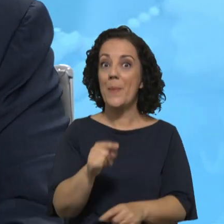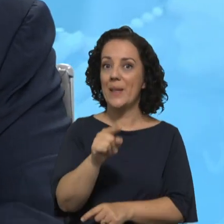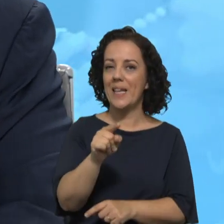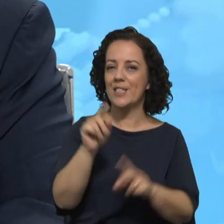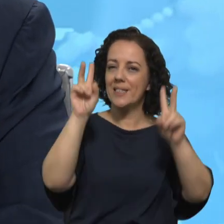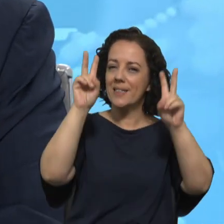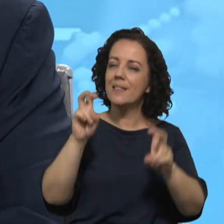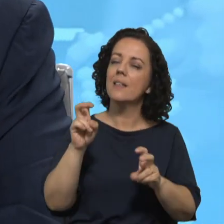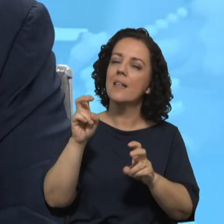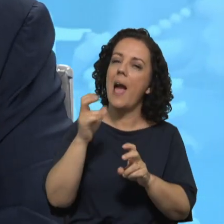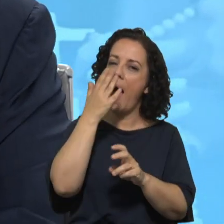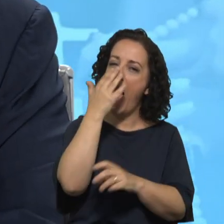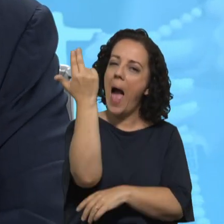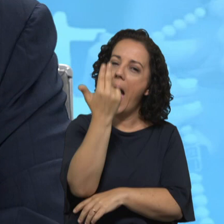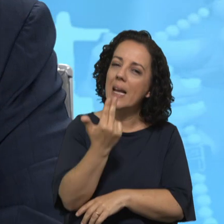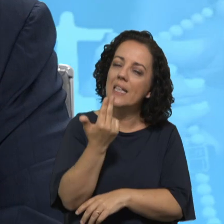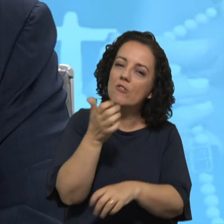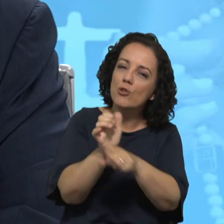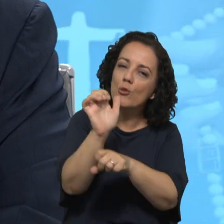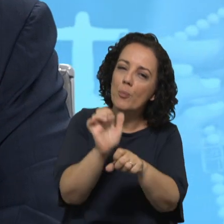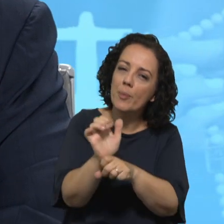ação que Deus quer para o mundo,